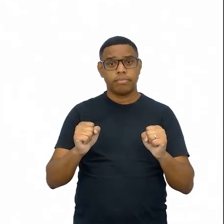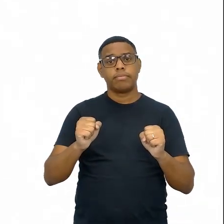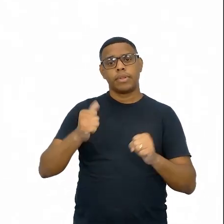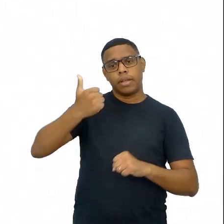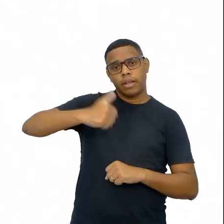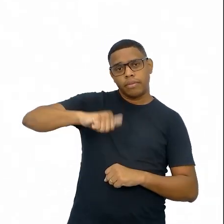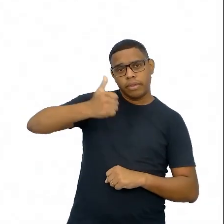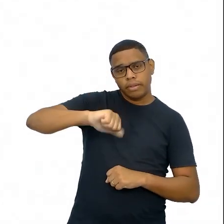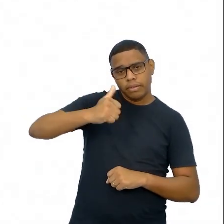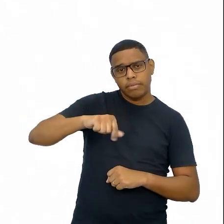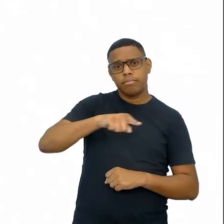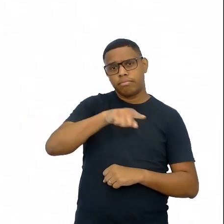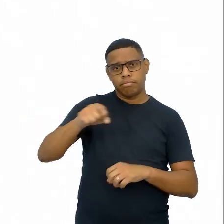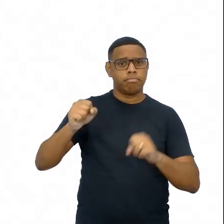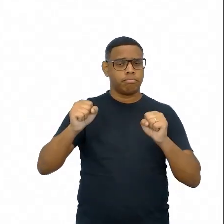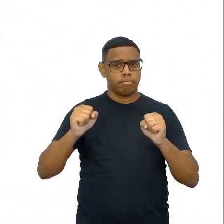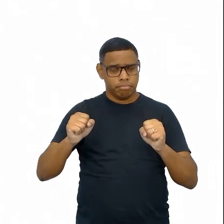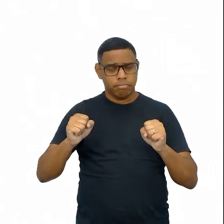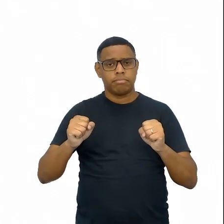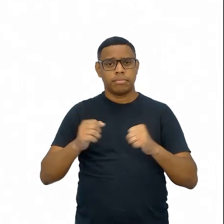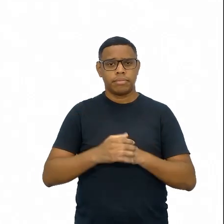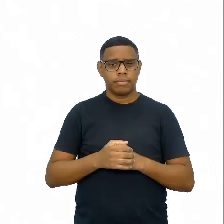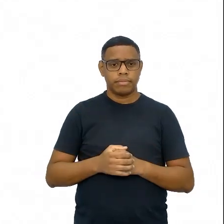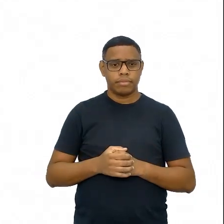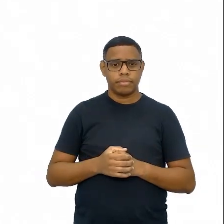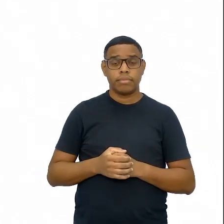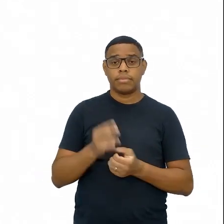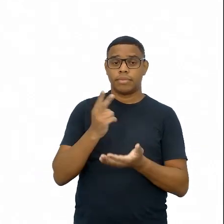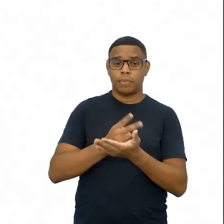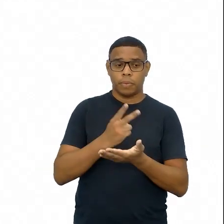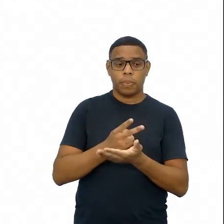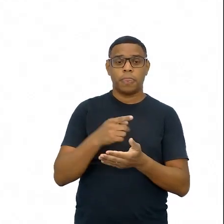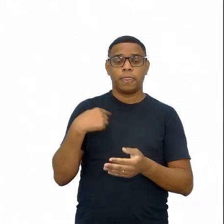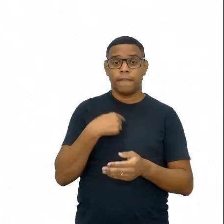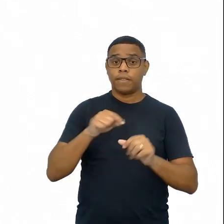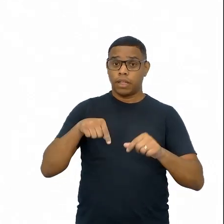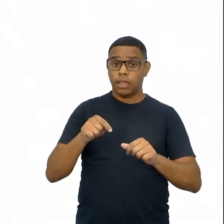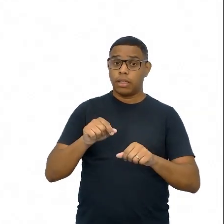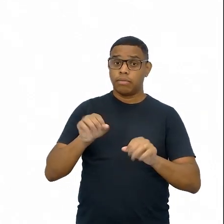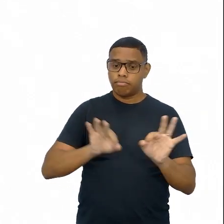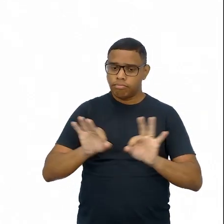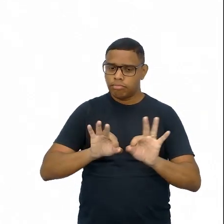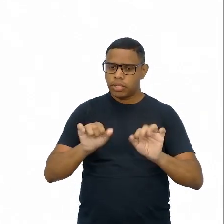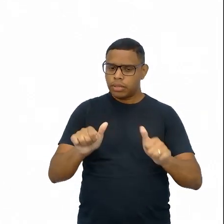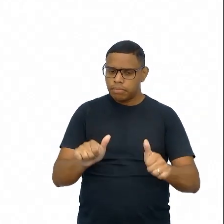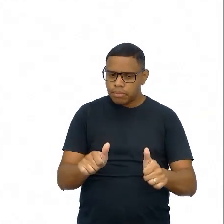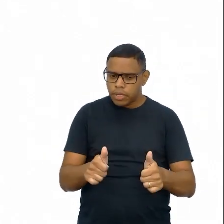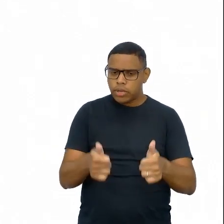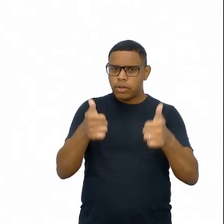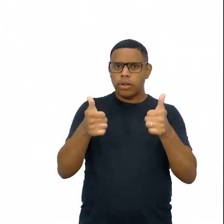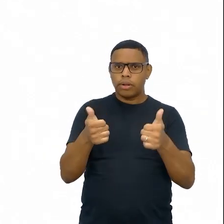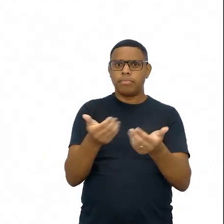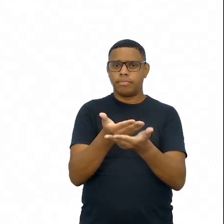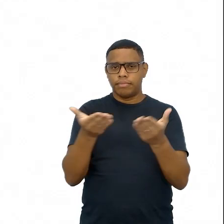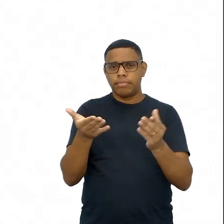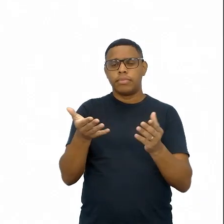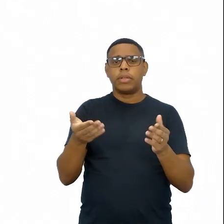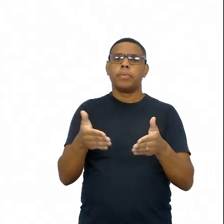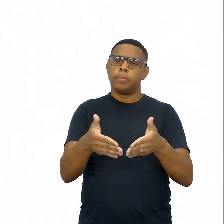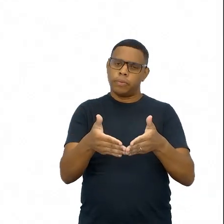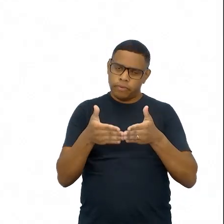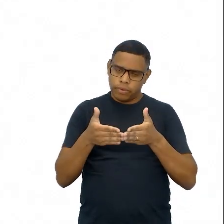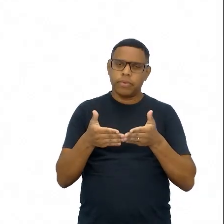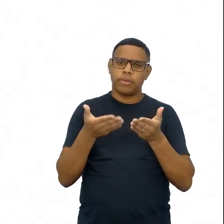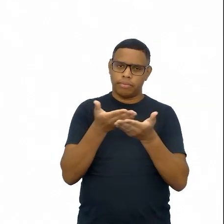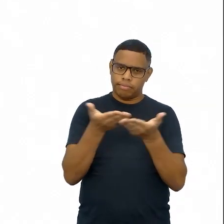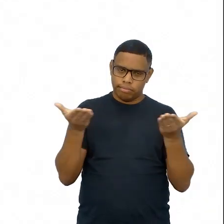nos avaliando, que o intuito é sempre, né, a gente está melhorando para poder melhor atendê-los. Então, por